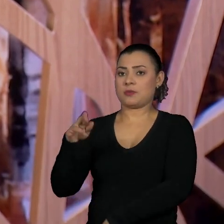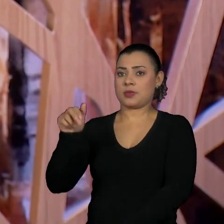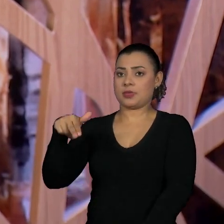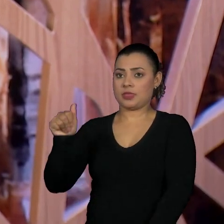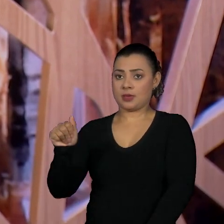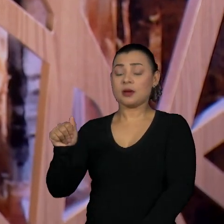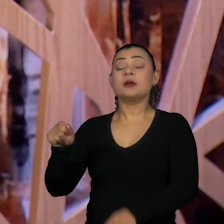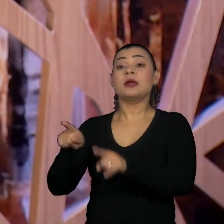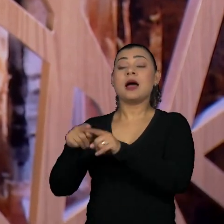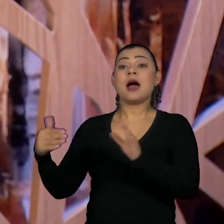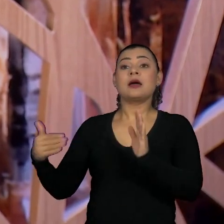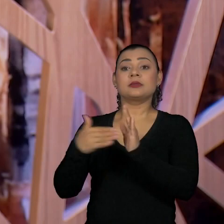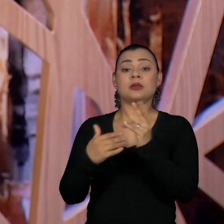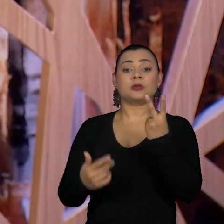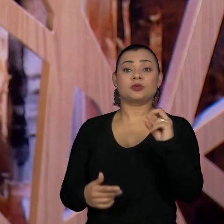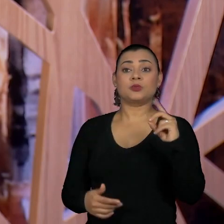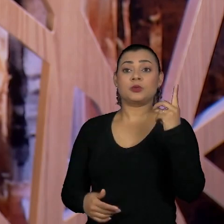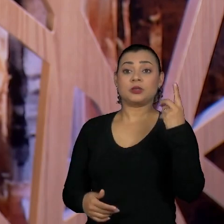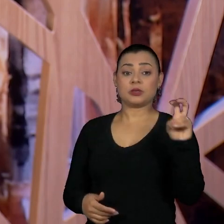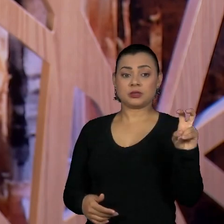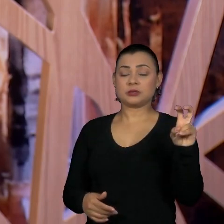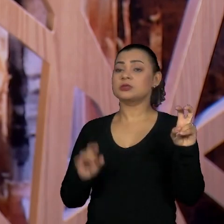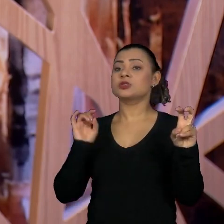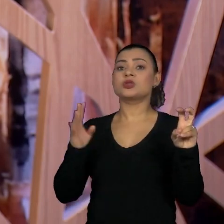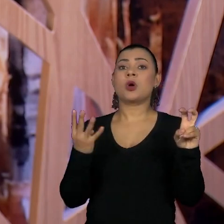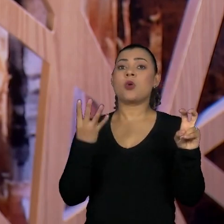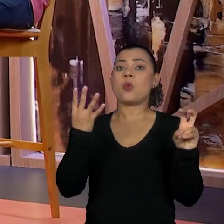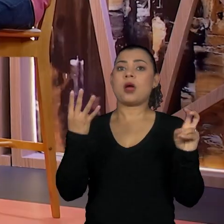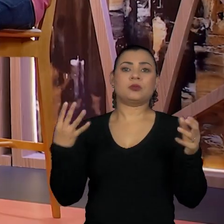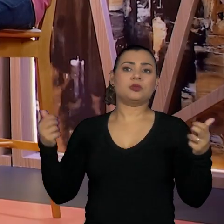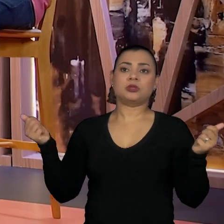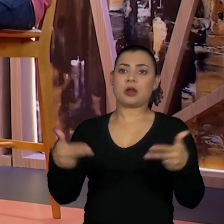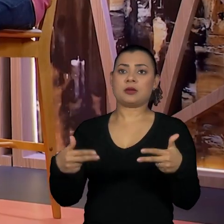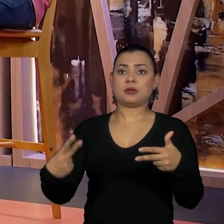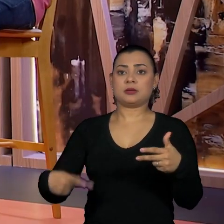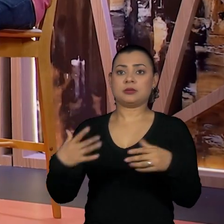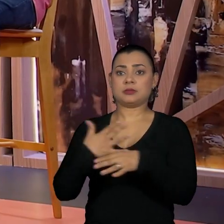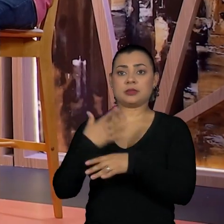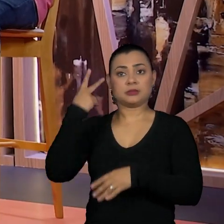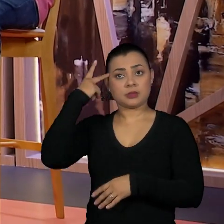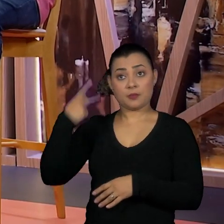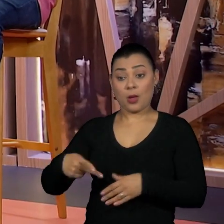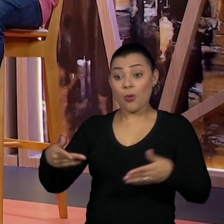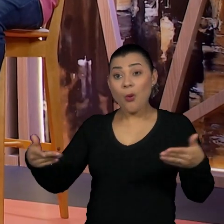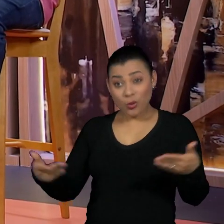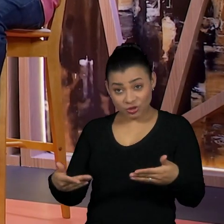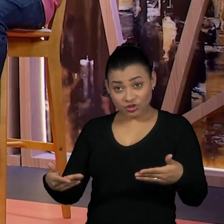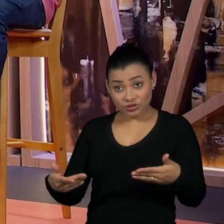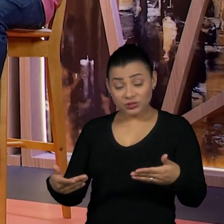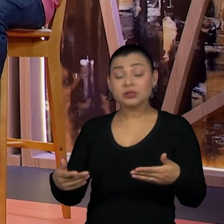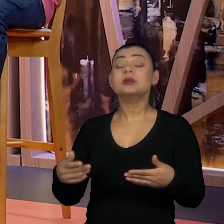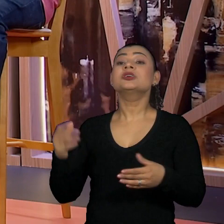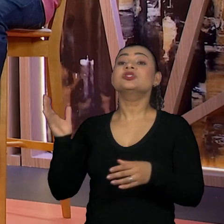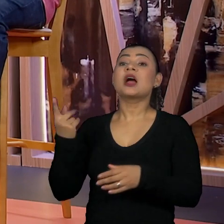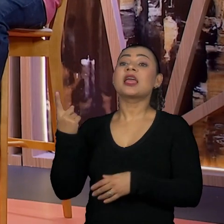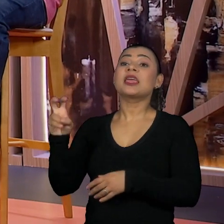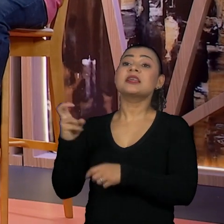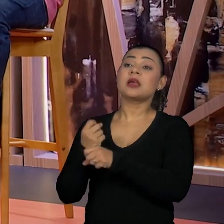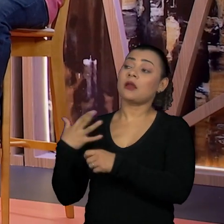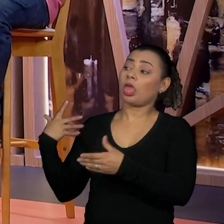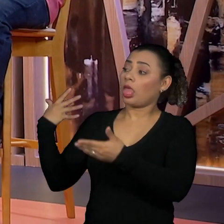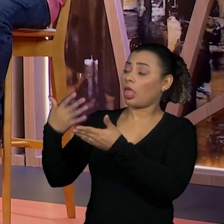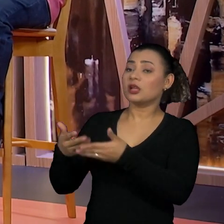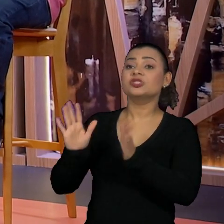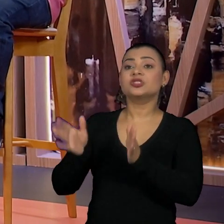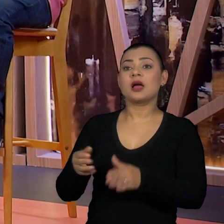até 2015 só tinham 4 slams na cidade de São Paulo. Hoje, passados 15 anos,